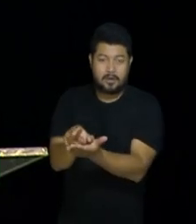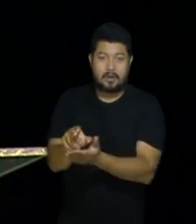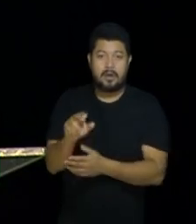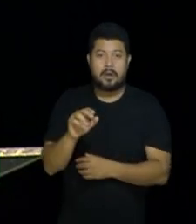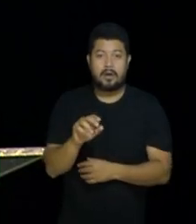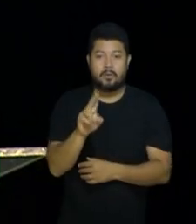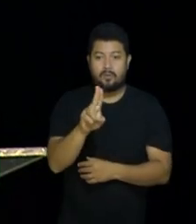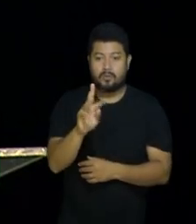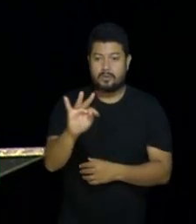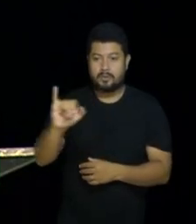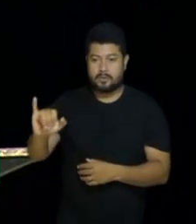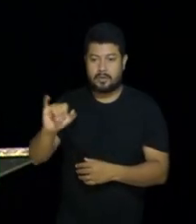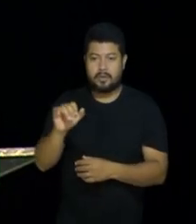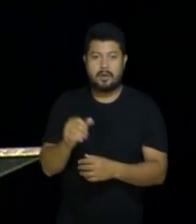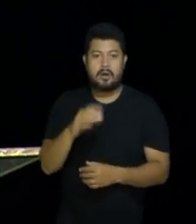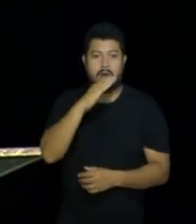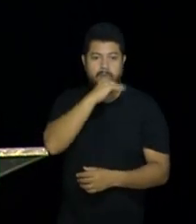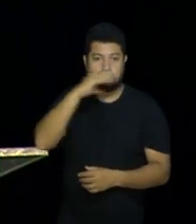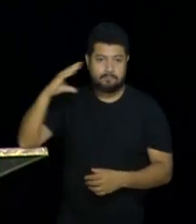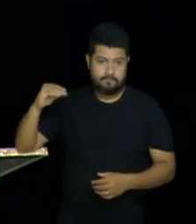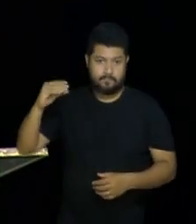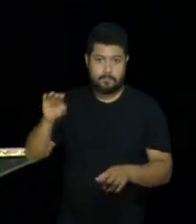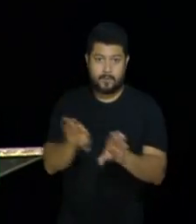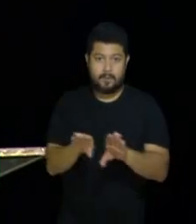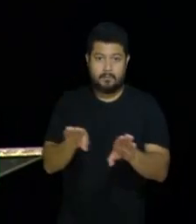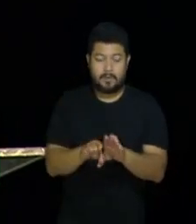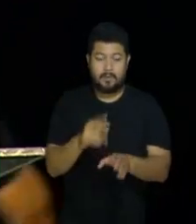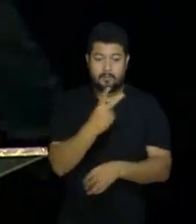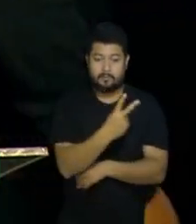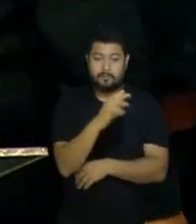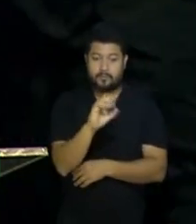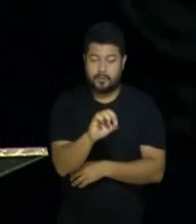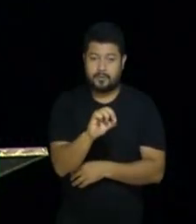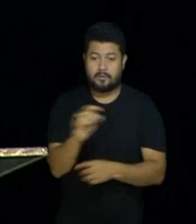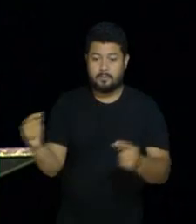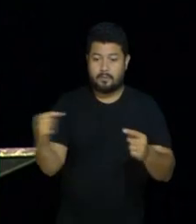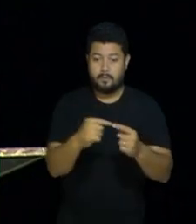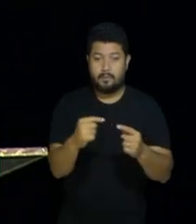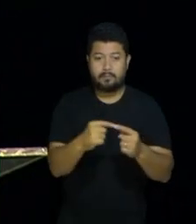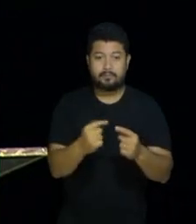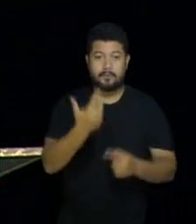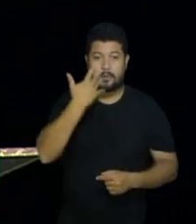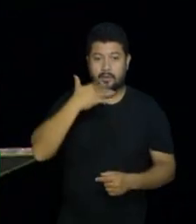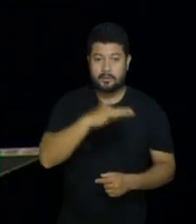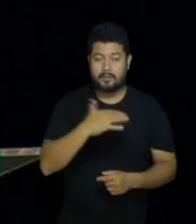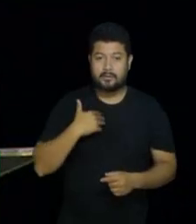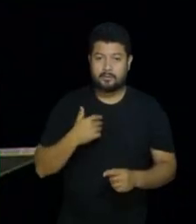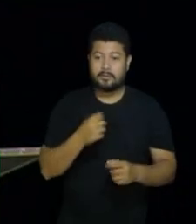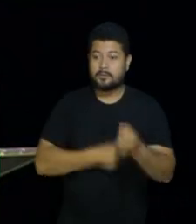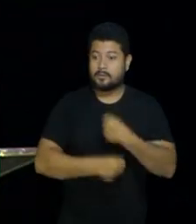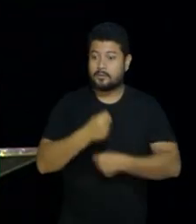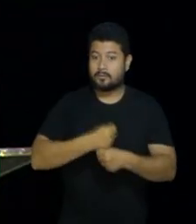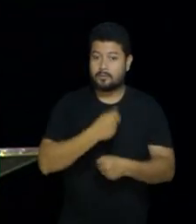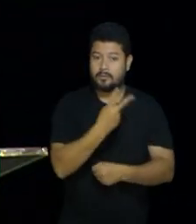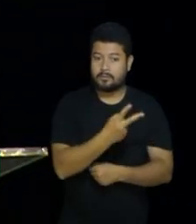de neonatal. Um pouco dos nossos dados de 23. Nós fizemos mais de